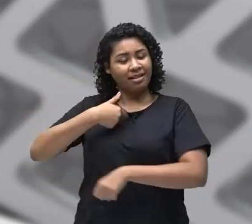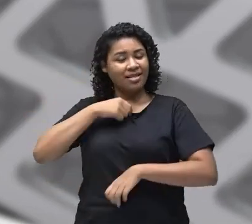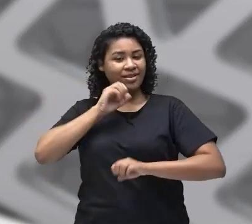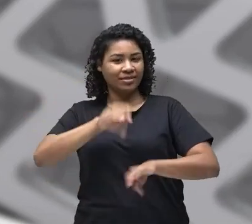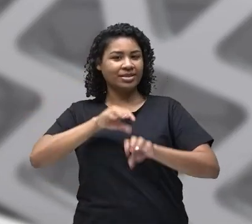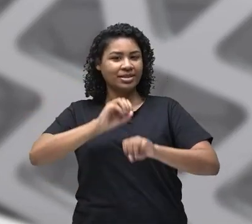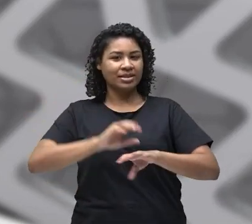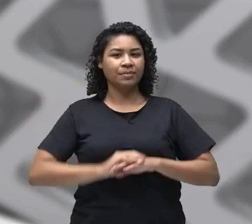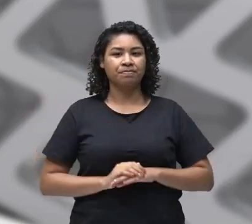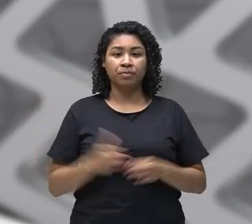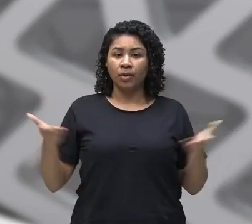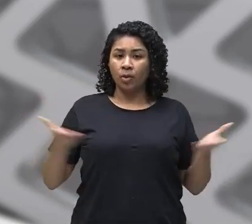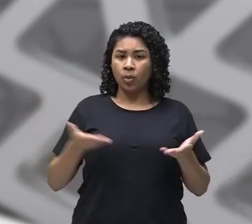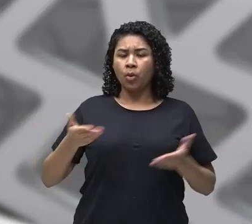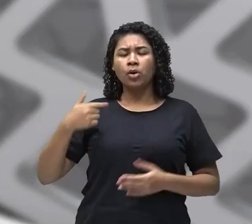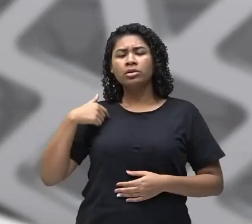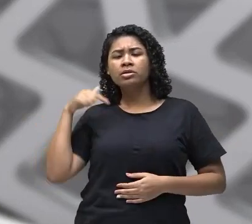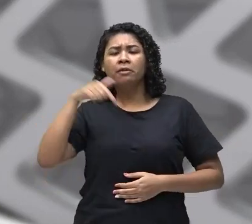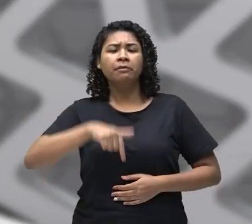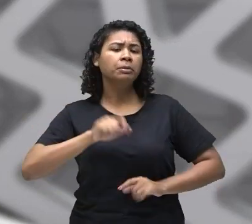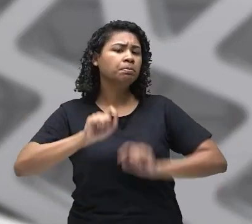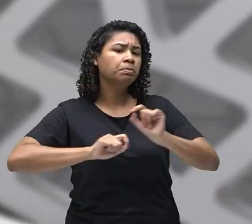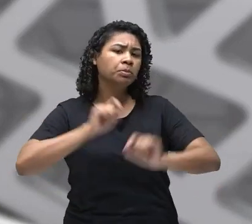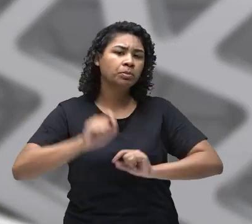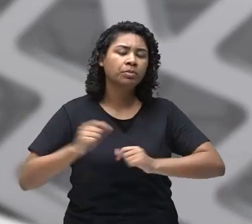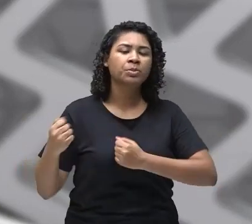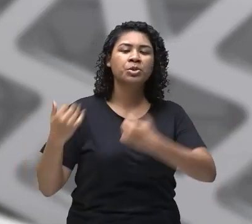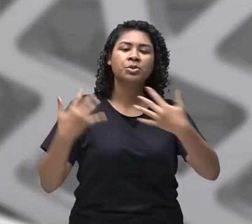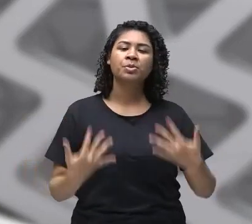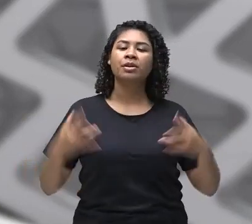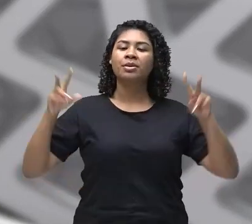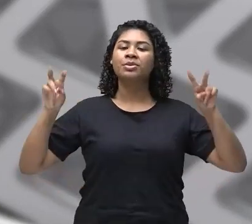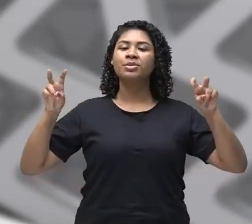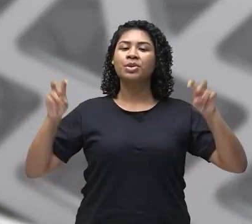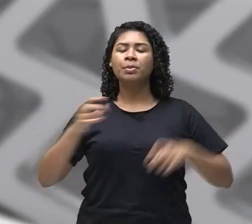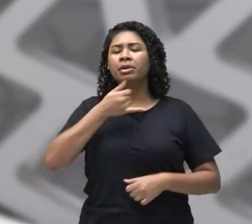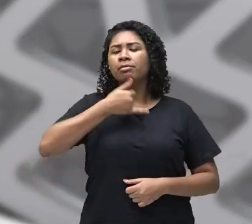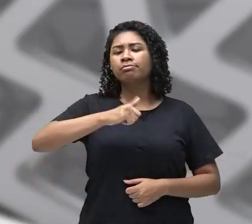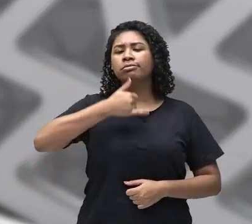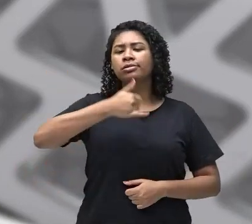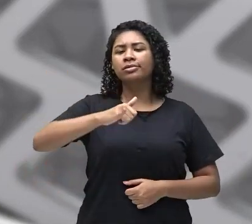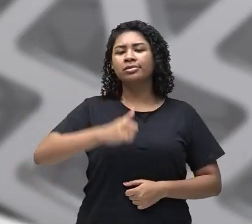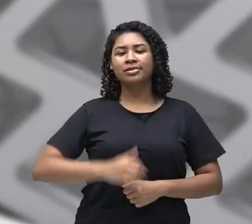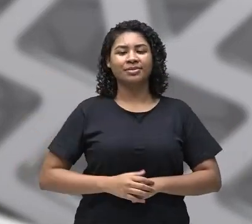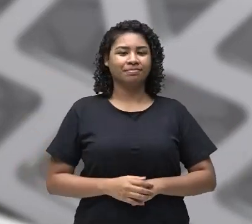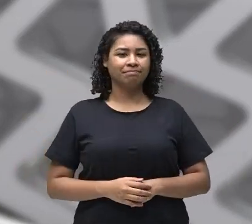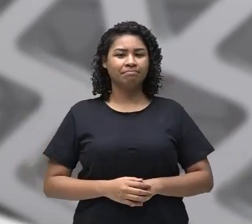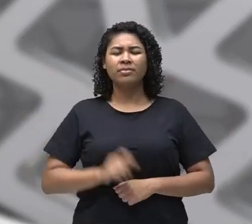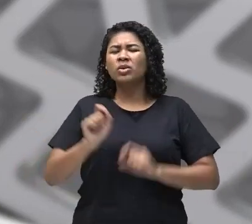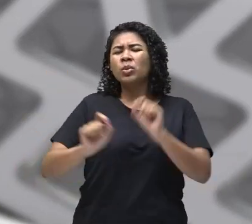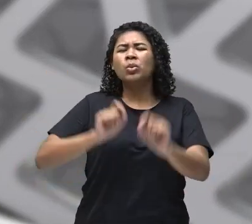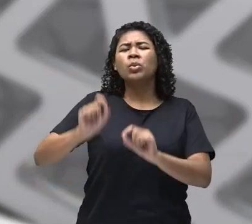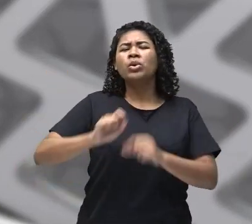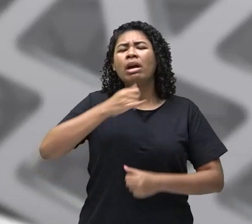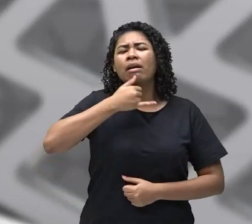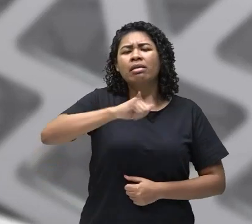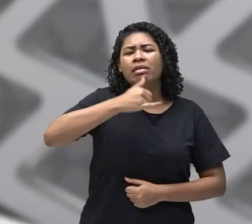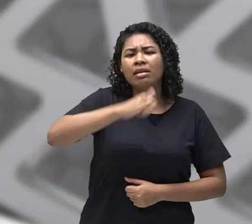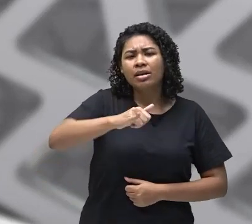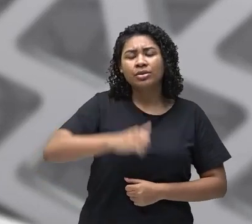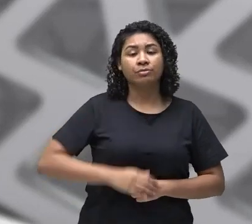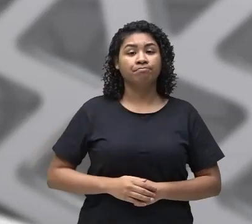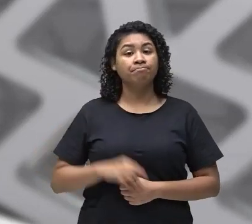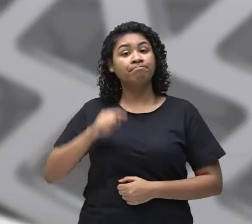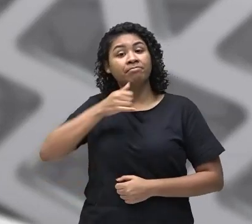hoje estou aqui para falar sobre a energia e o que é a energia a energia é o